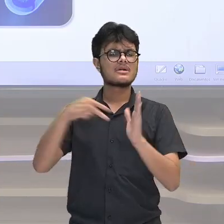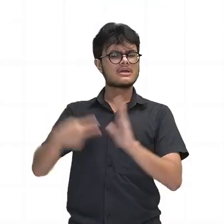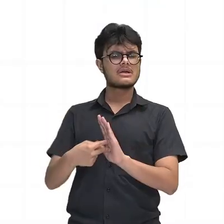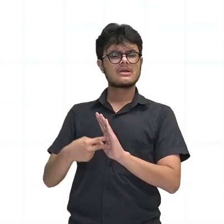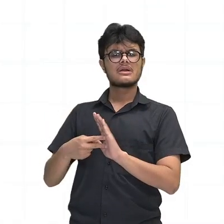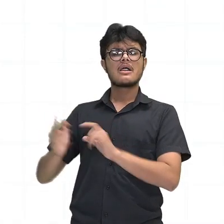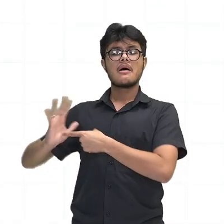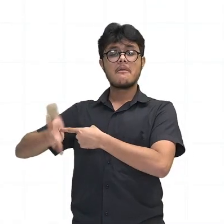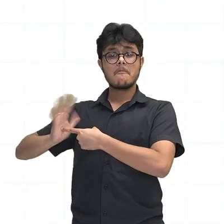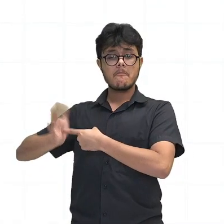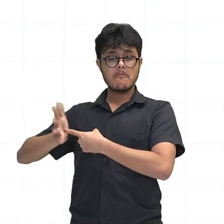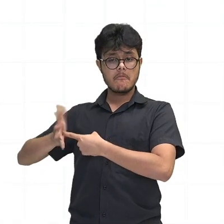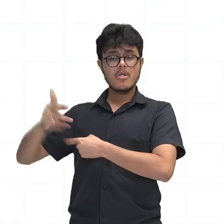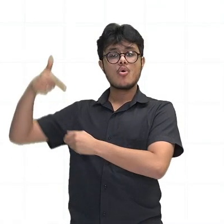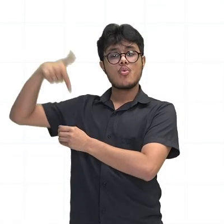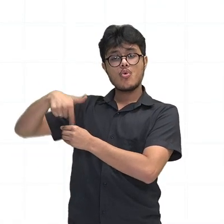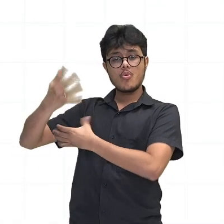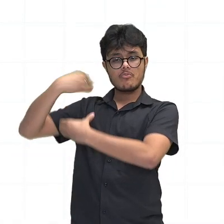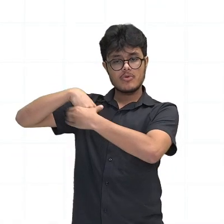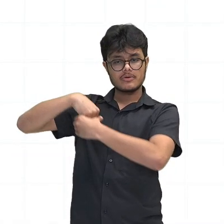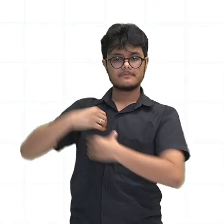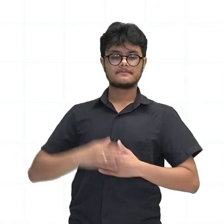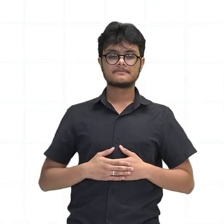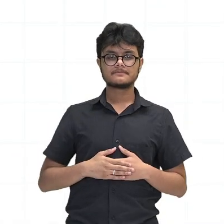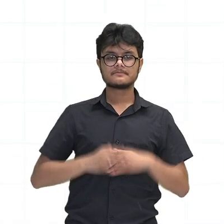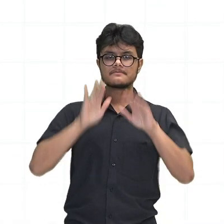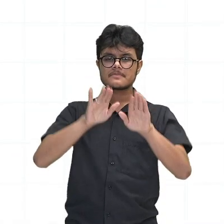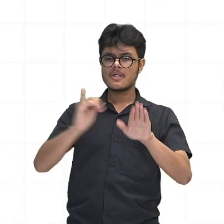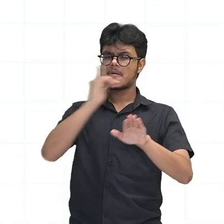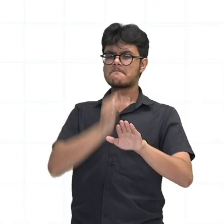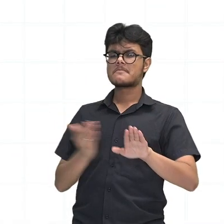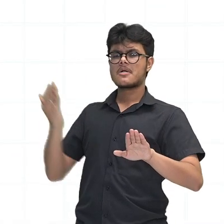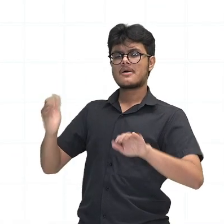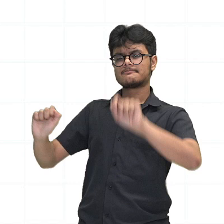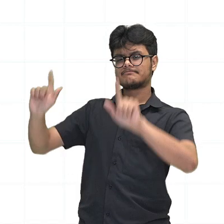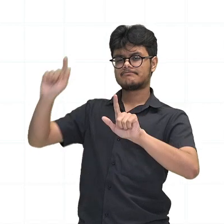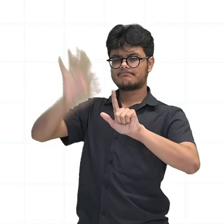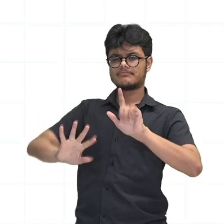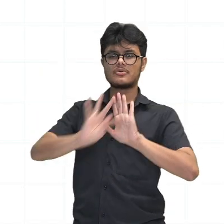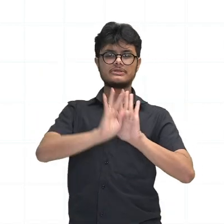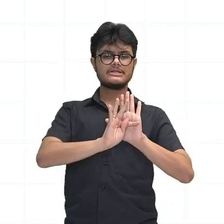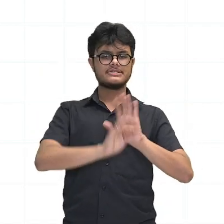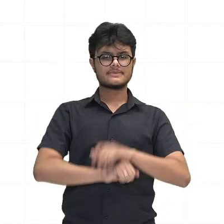de combustão interna. Então, nós temos aí na nossa cartela